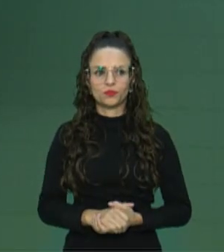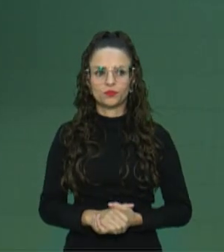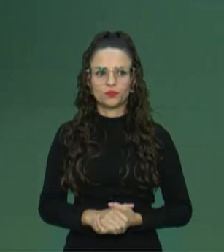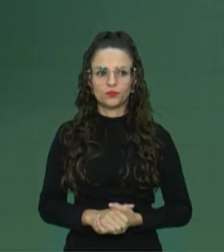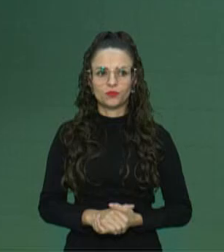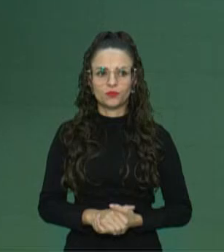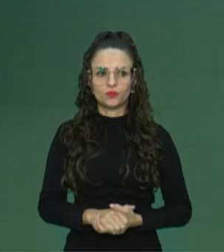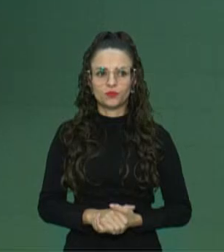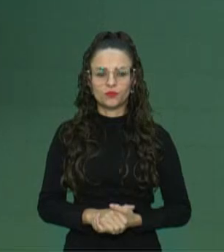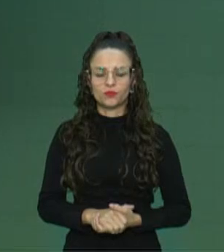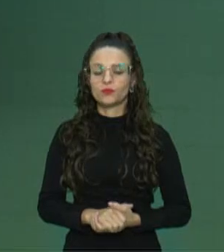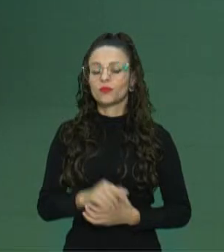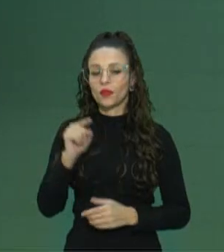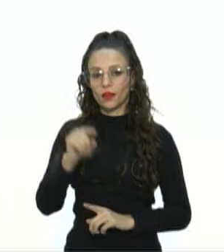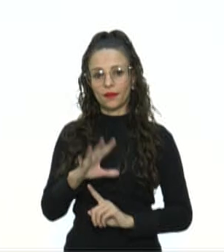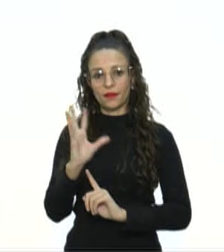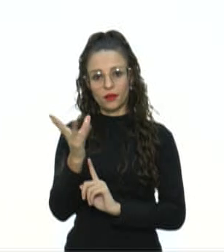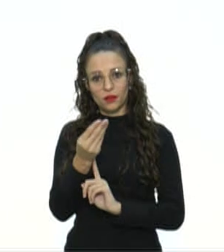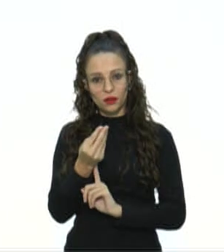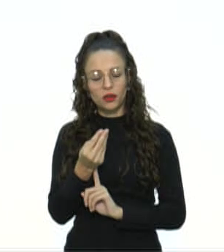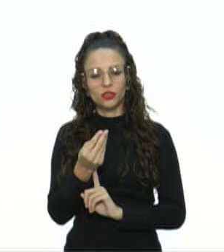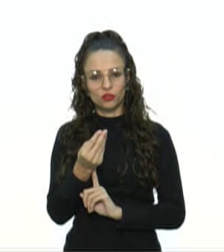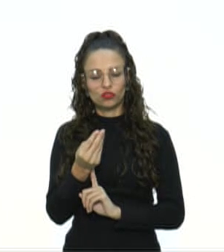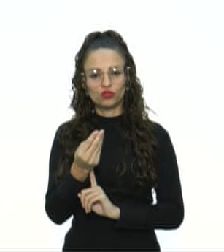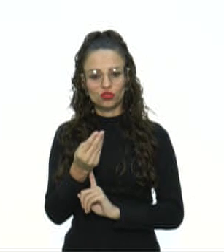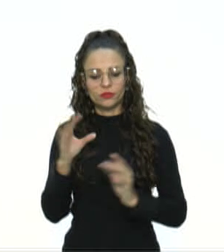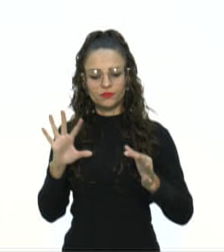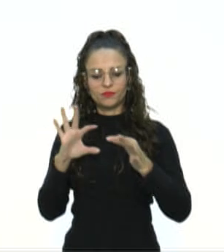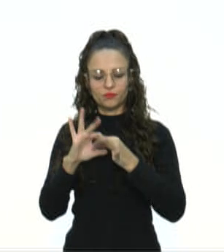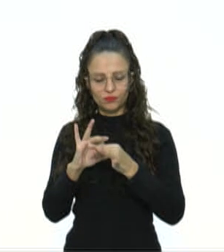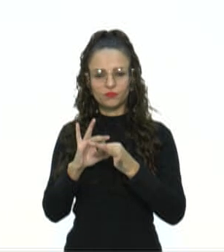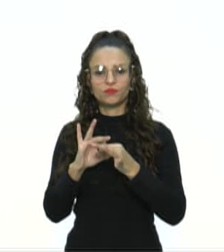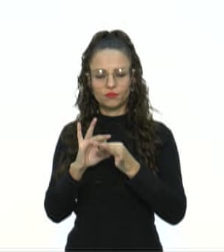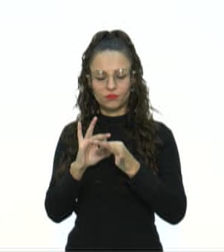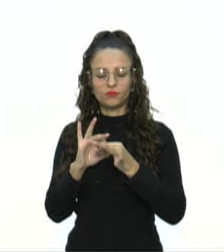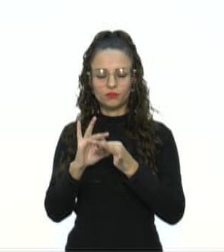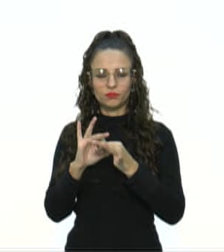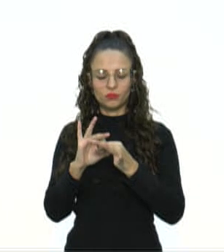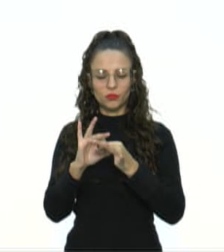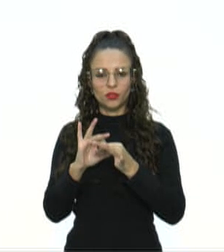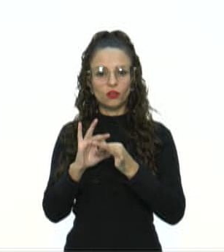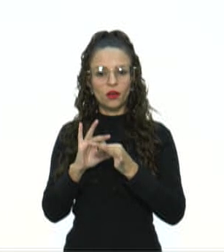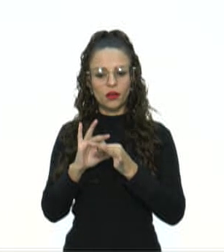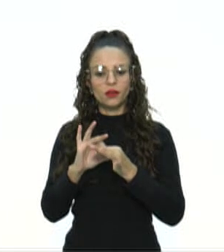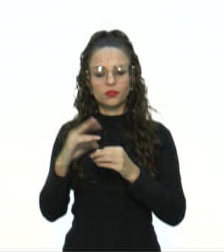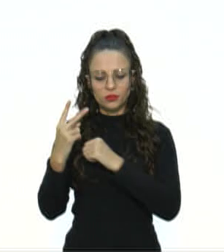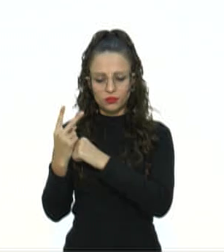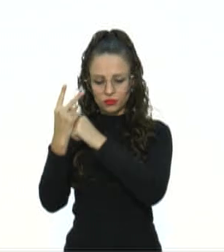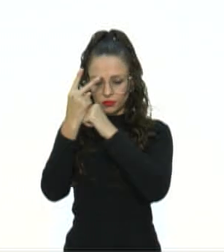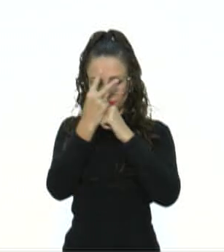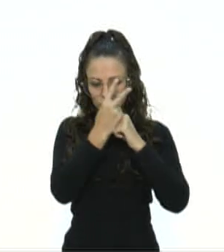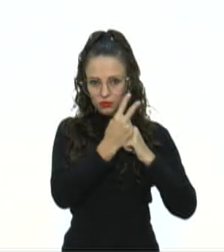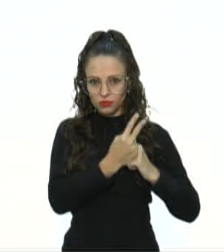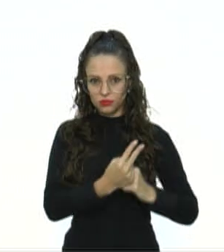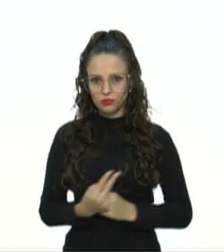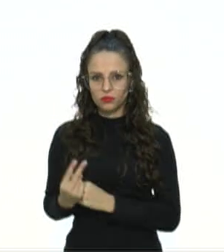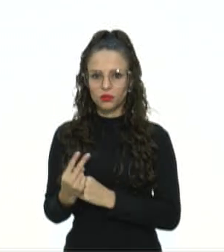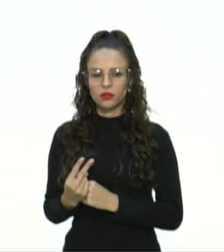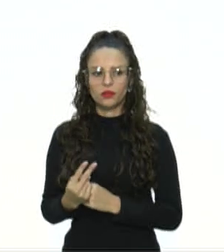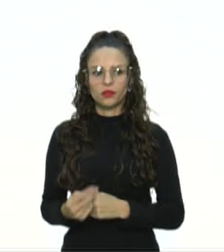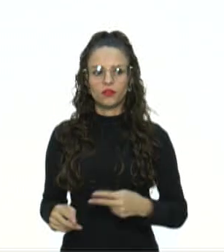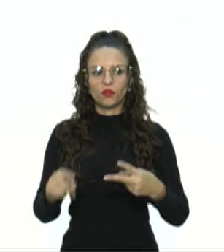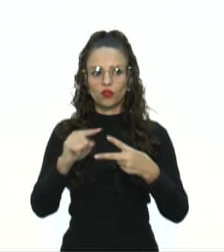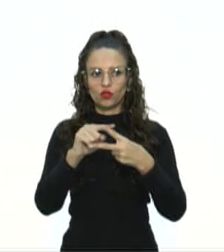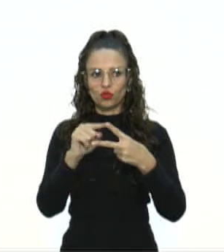Então o Aikido é uma arte marcial, né, baseada na defesa. Existem 2 componentes